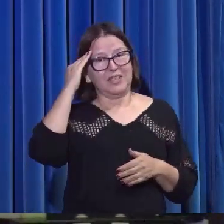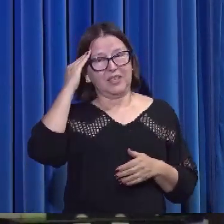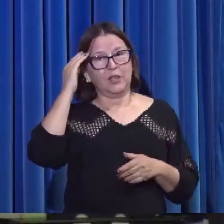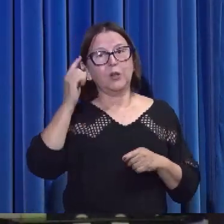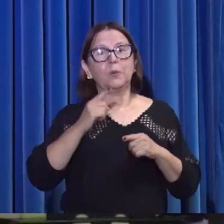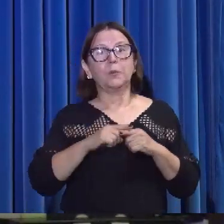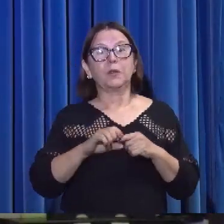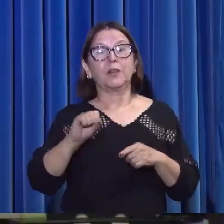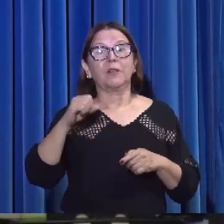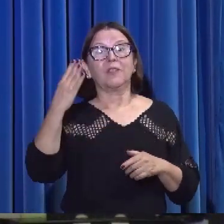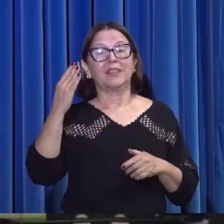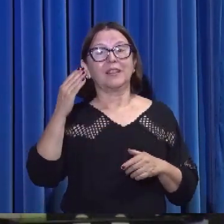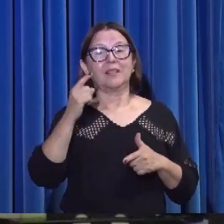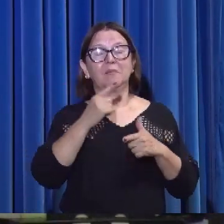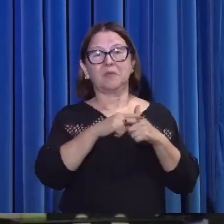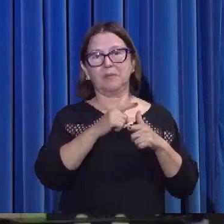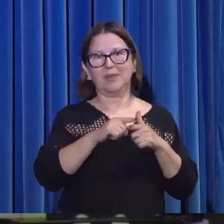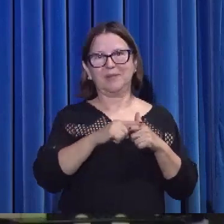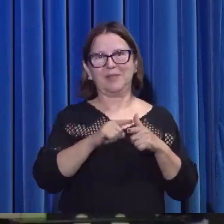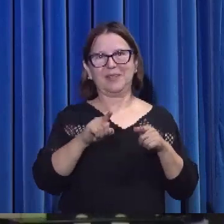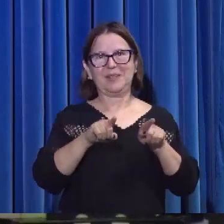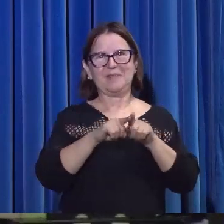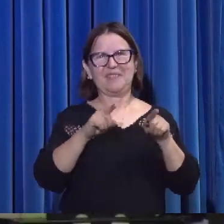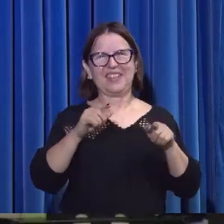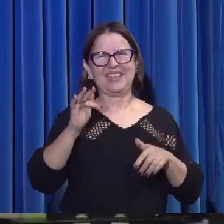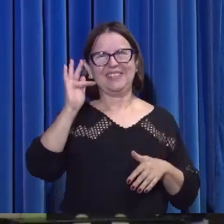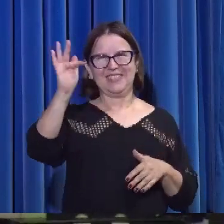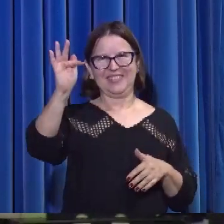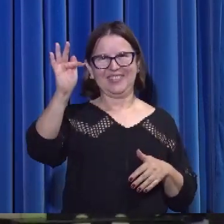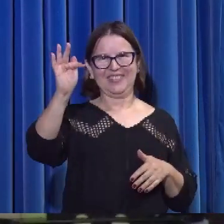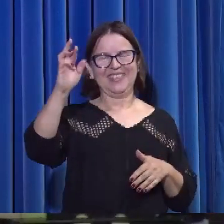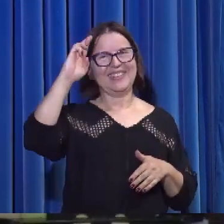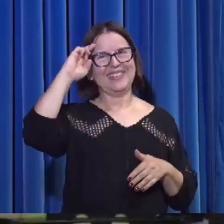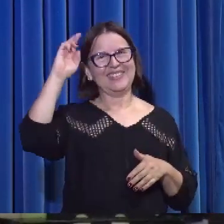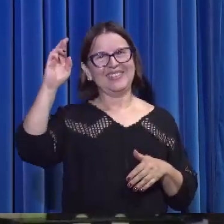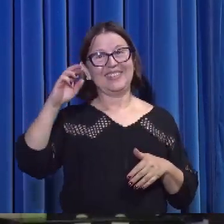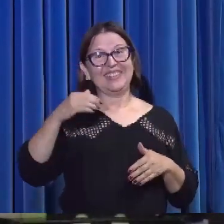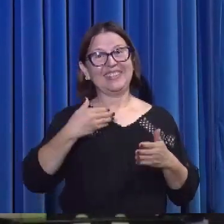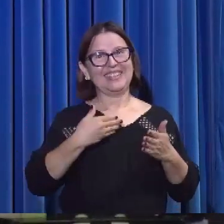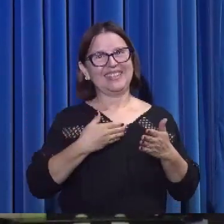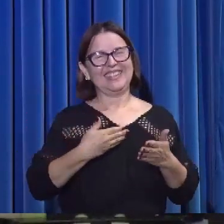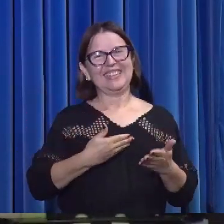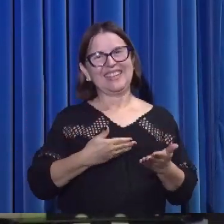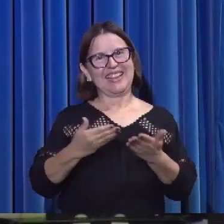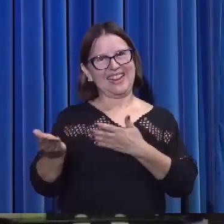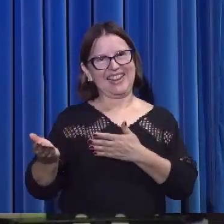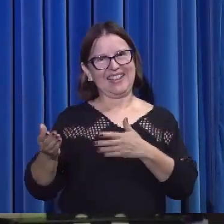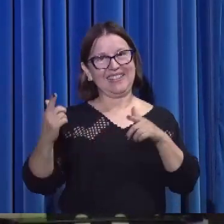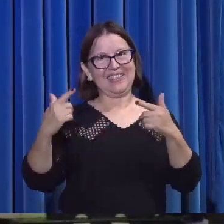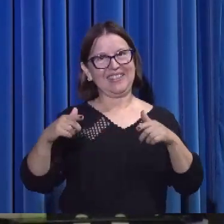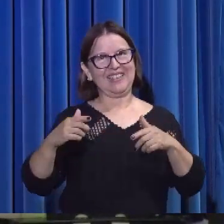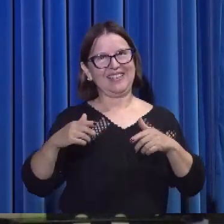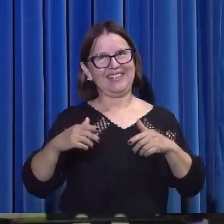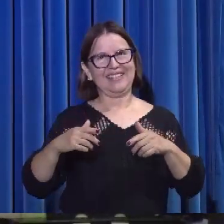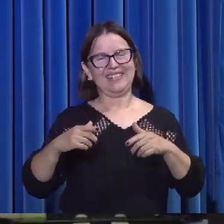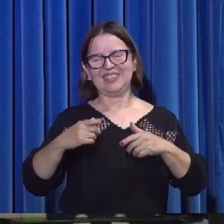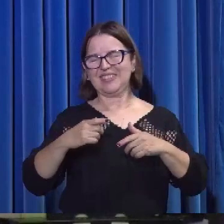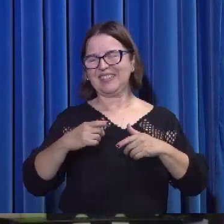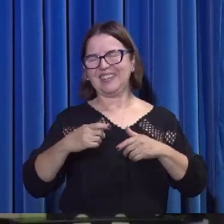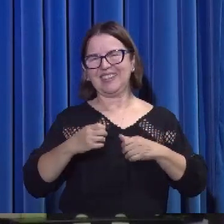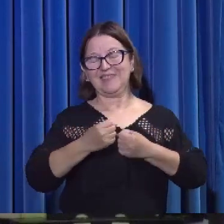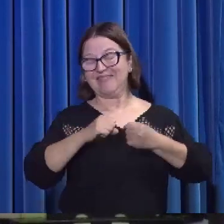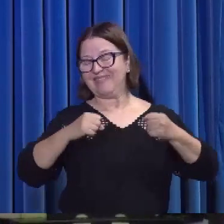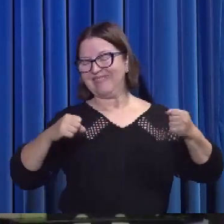E lá na frente, o Senhor vai te levar para um lugar espaçoso. Uma pessoa carnal não pode ir além da sua satisfação